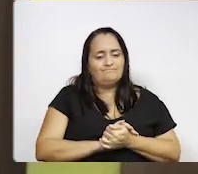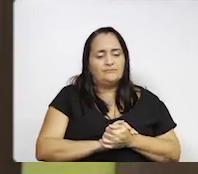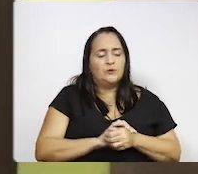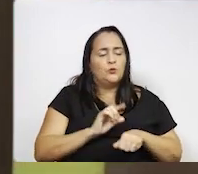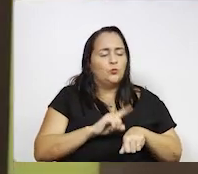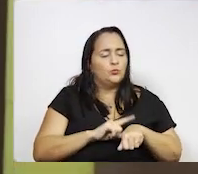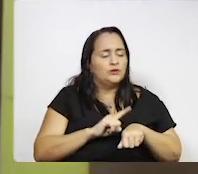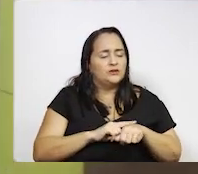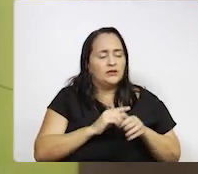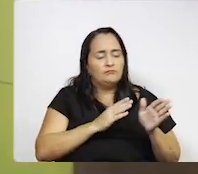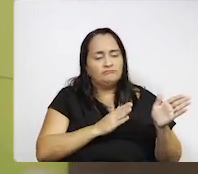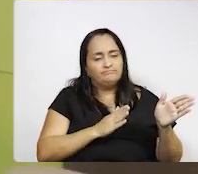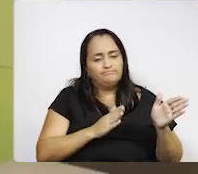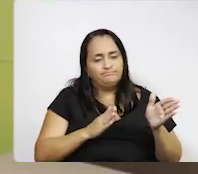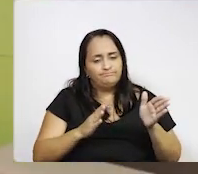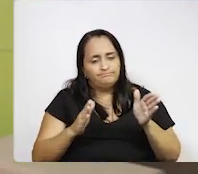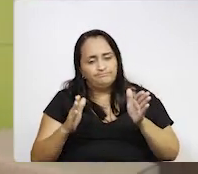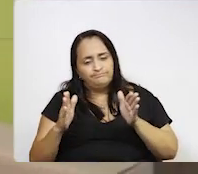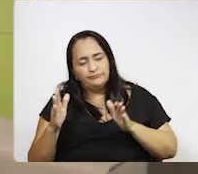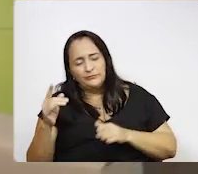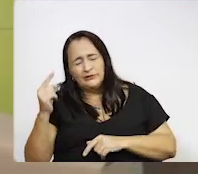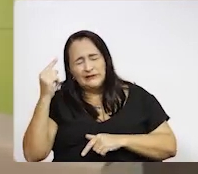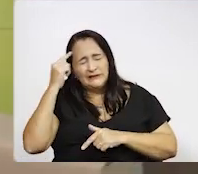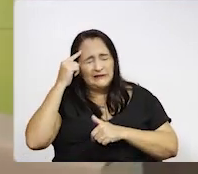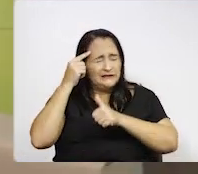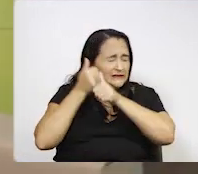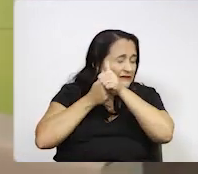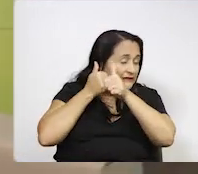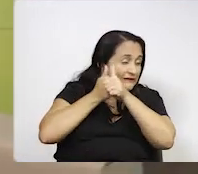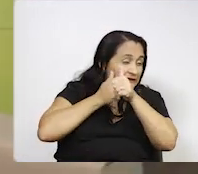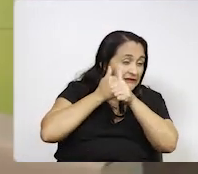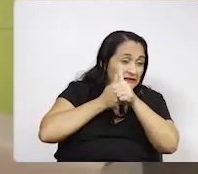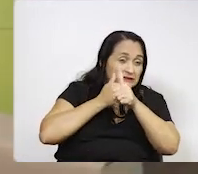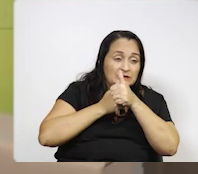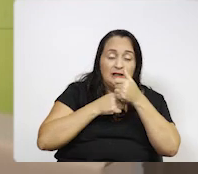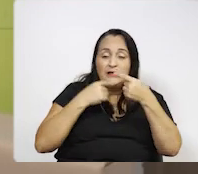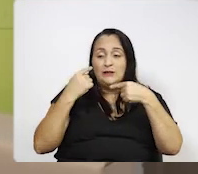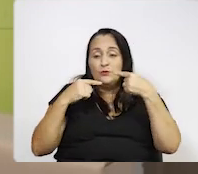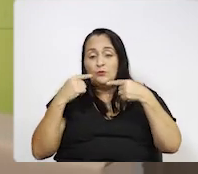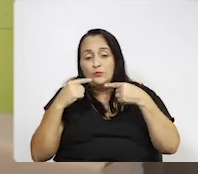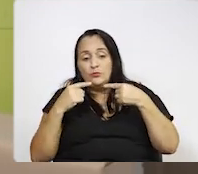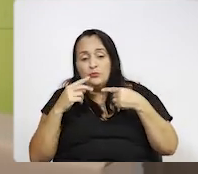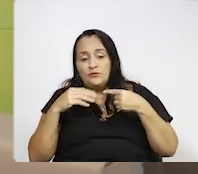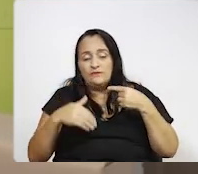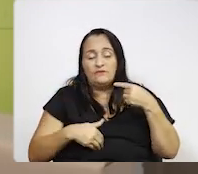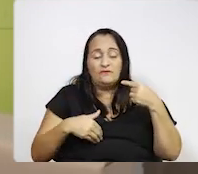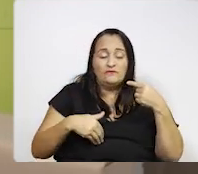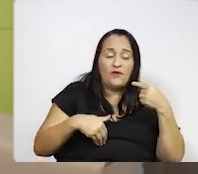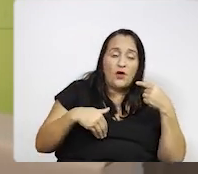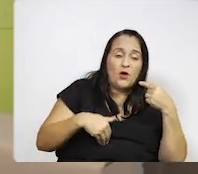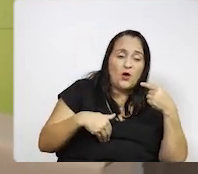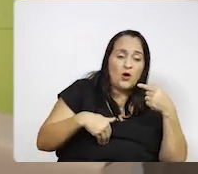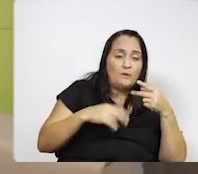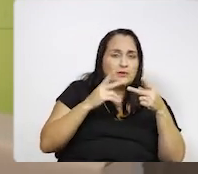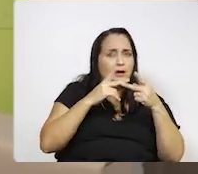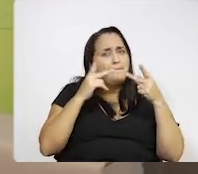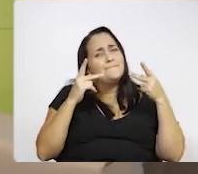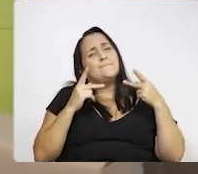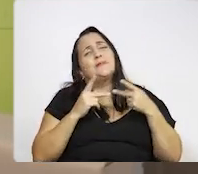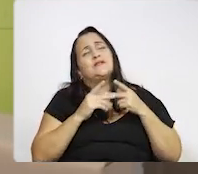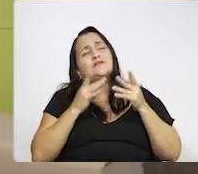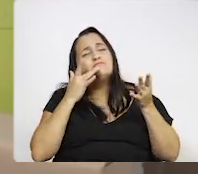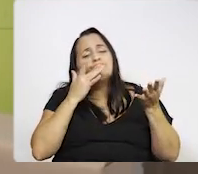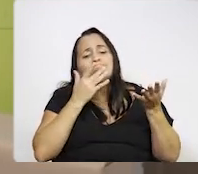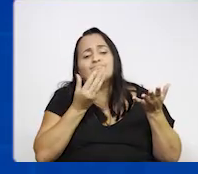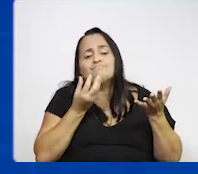foi maravilhoso. Quebramos a cabeça, discutimos, ficamos com muita fome por causa da